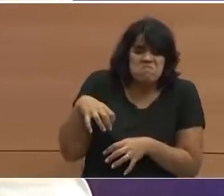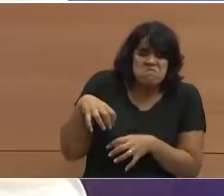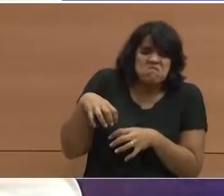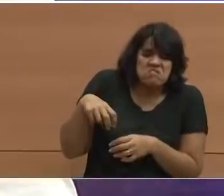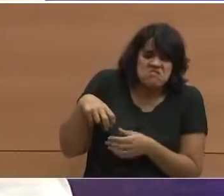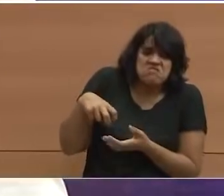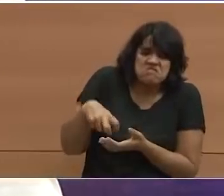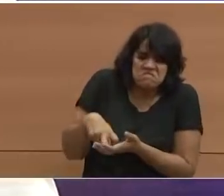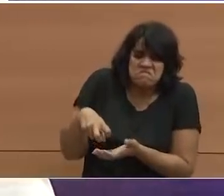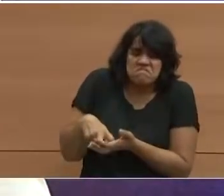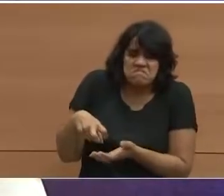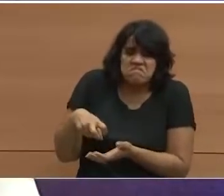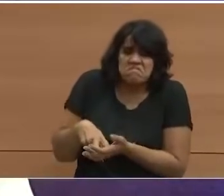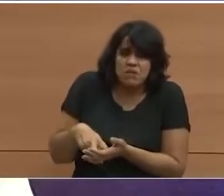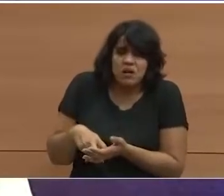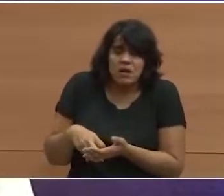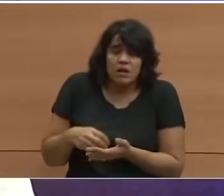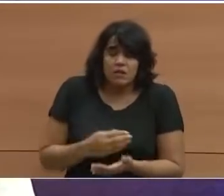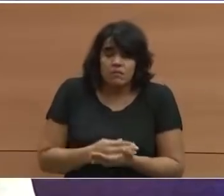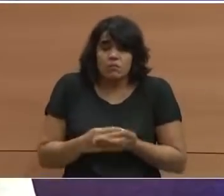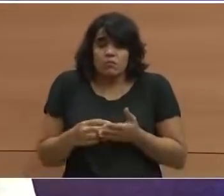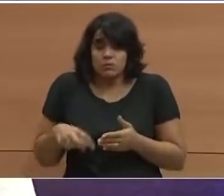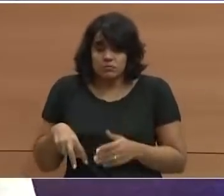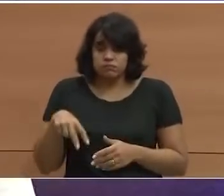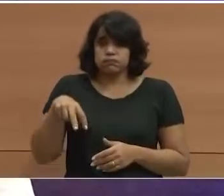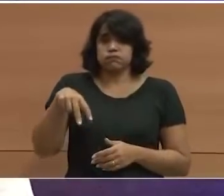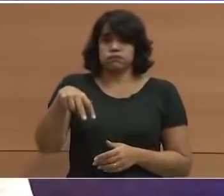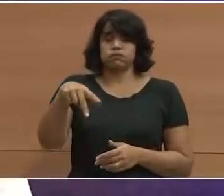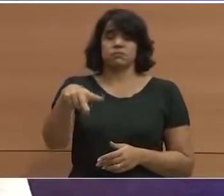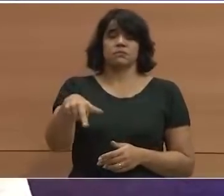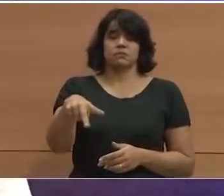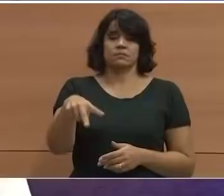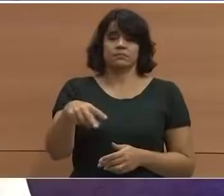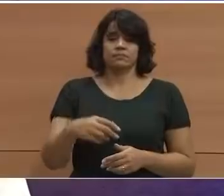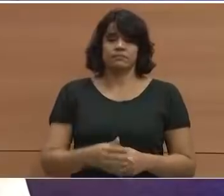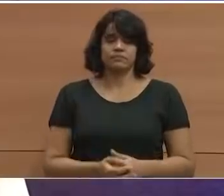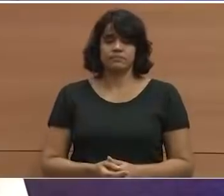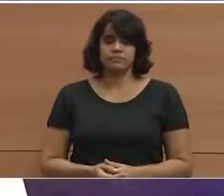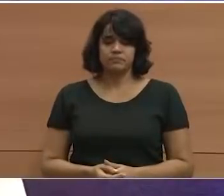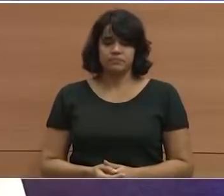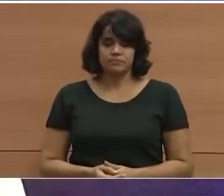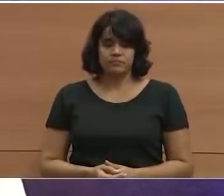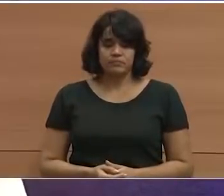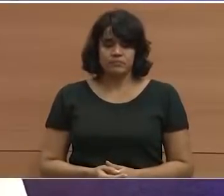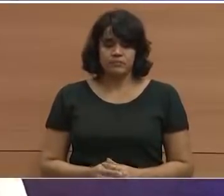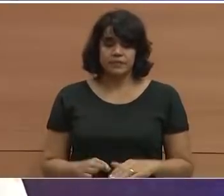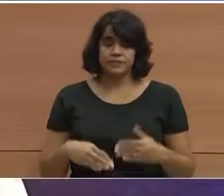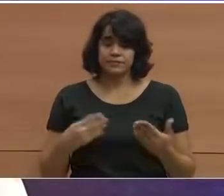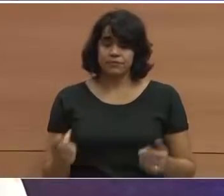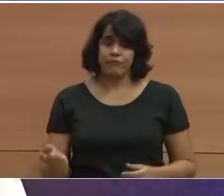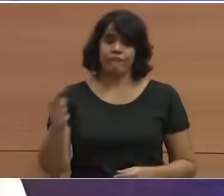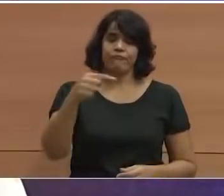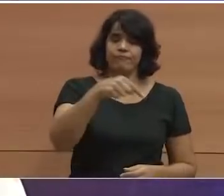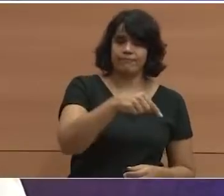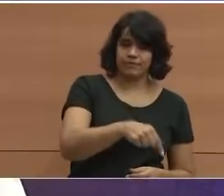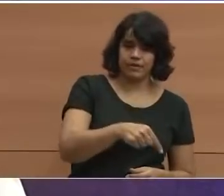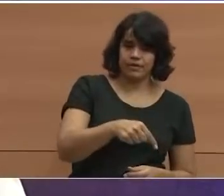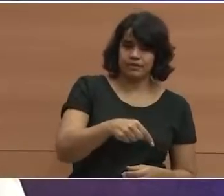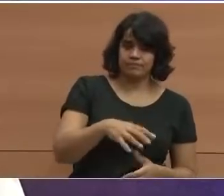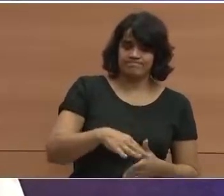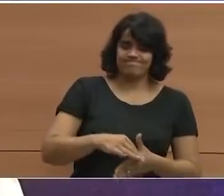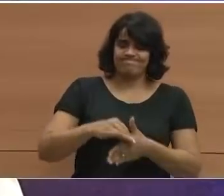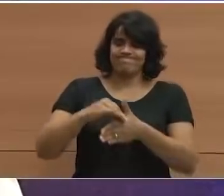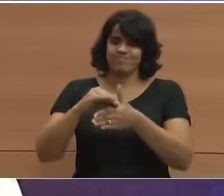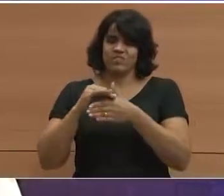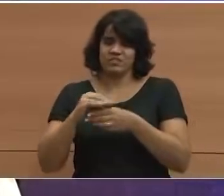veio a liderança religiosa dos judeus, os prenderam por uma noite. Era